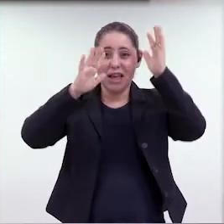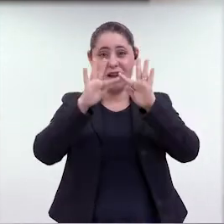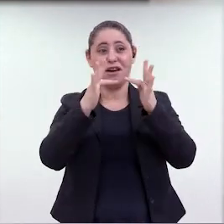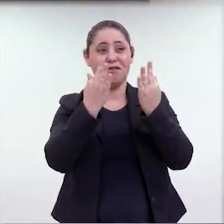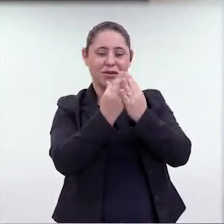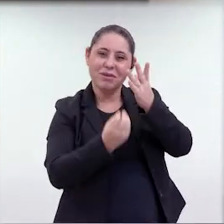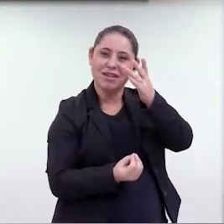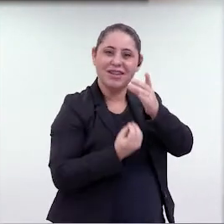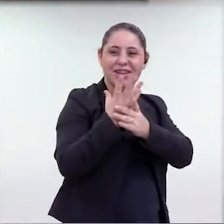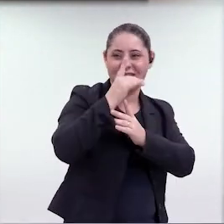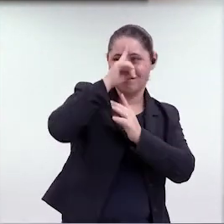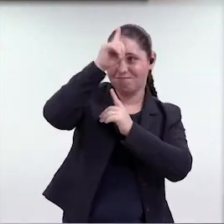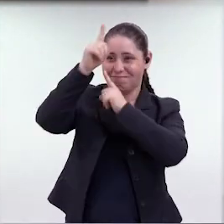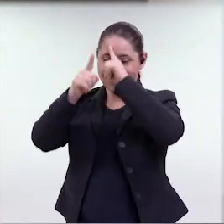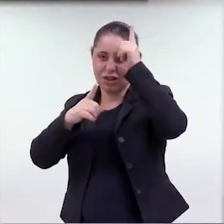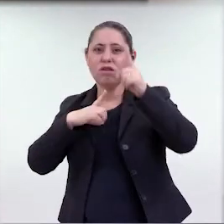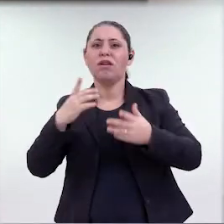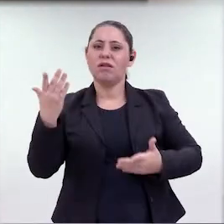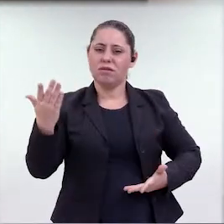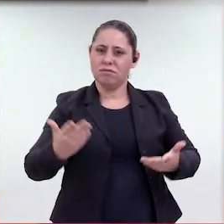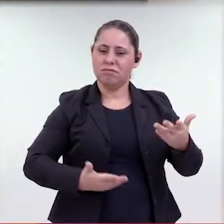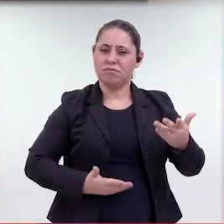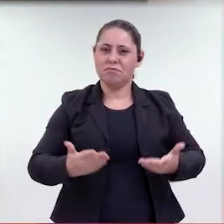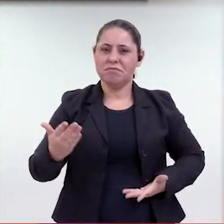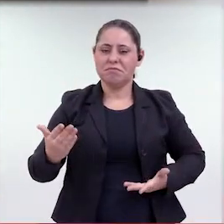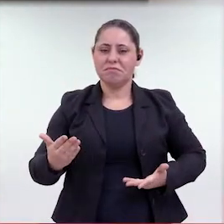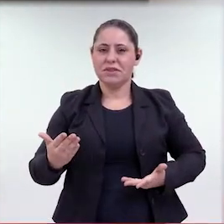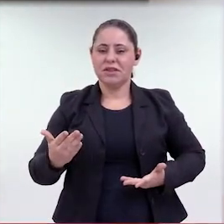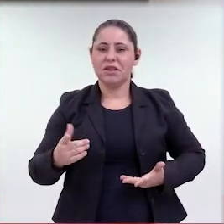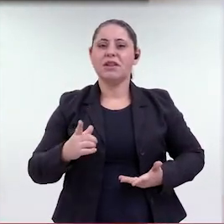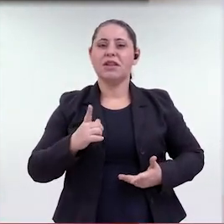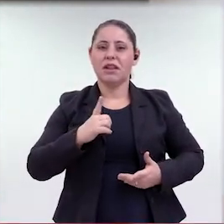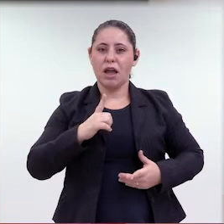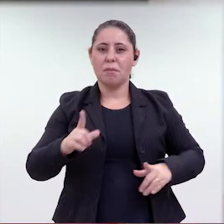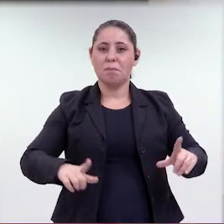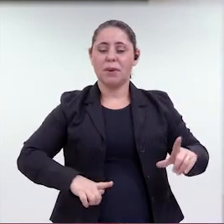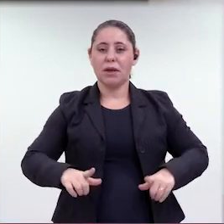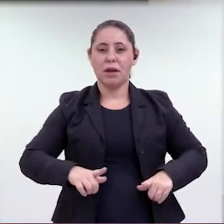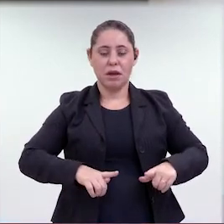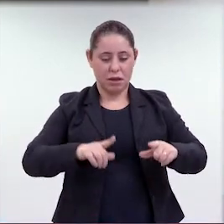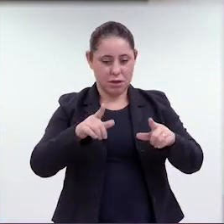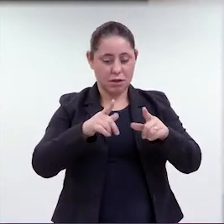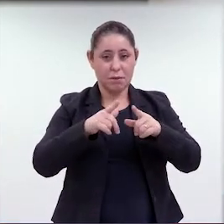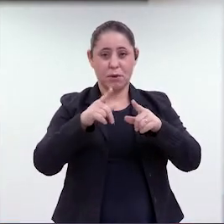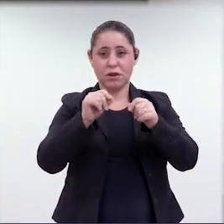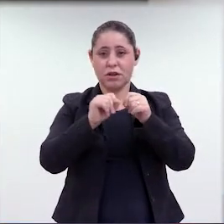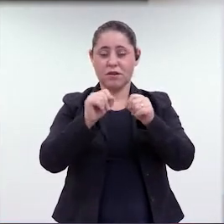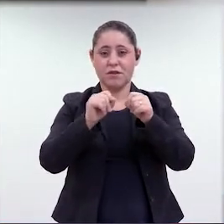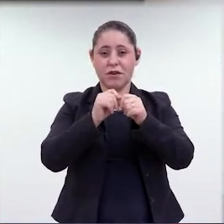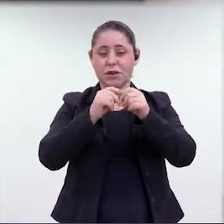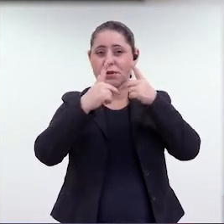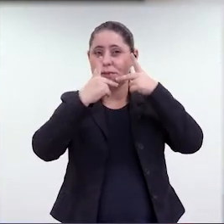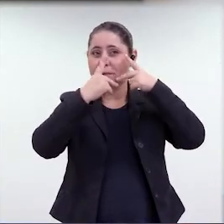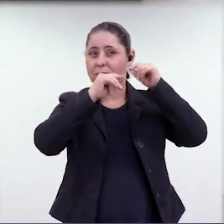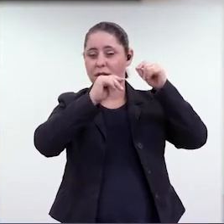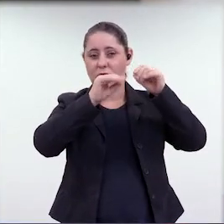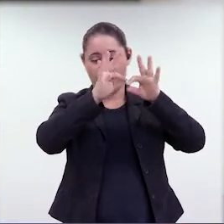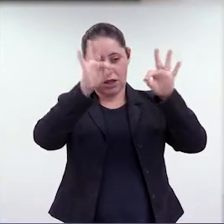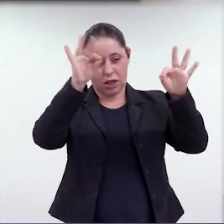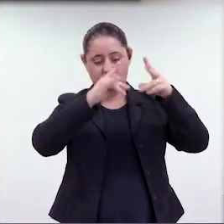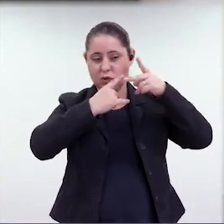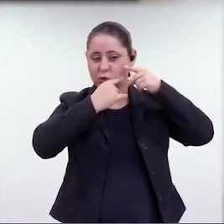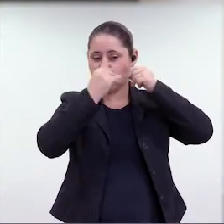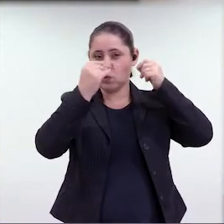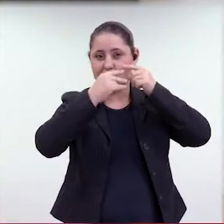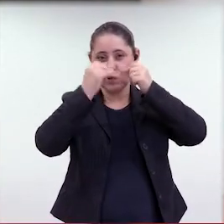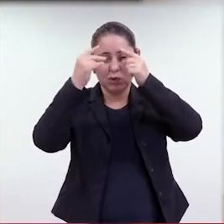tenho um primo também que aprendeu a fazer depilação a linha na esposa dele. por causa da pandemia, para evitar essa questão